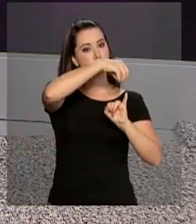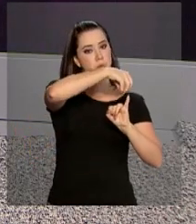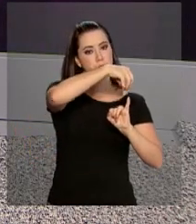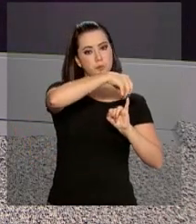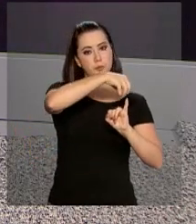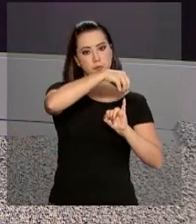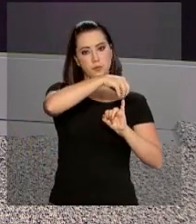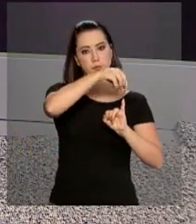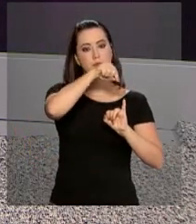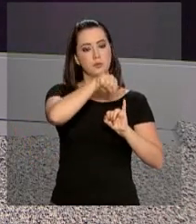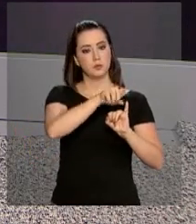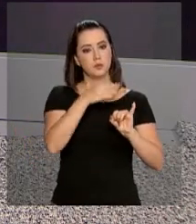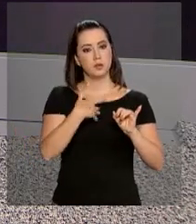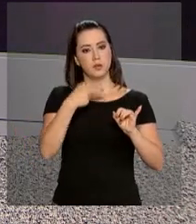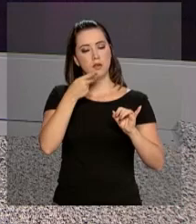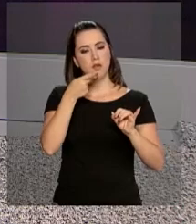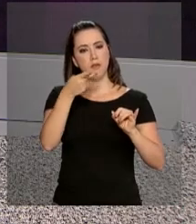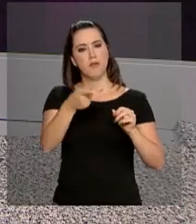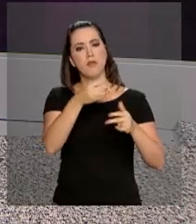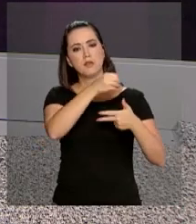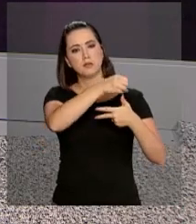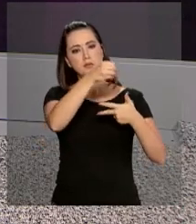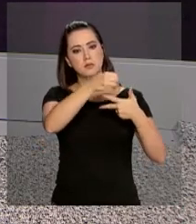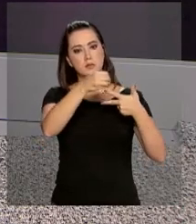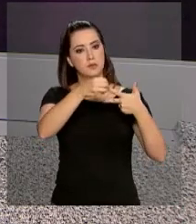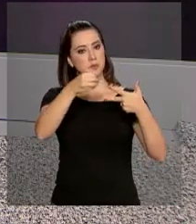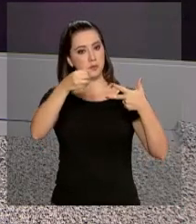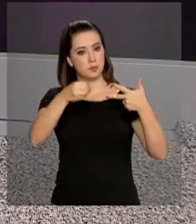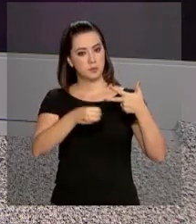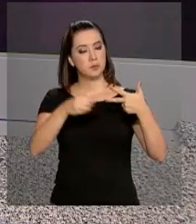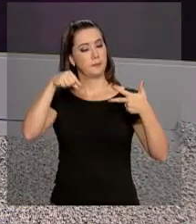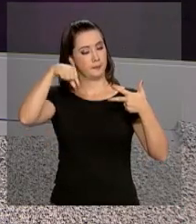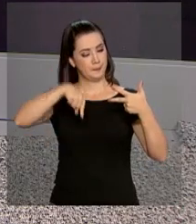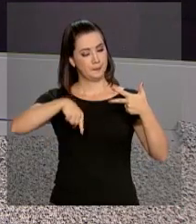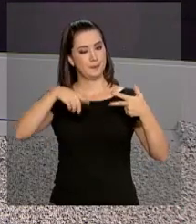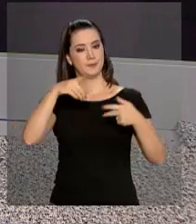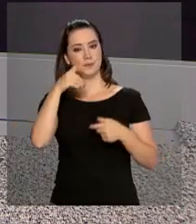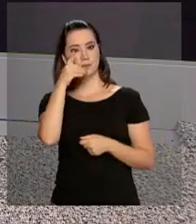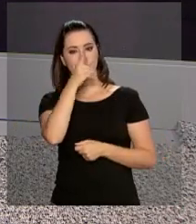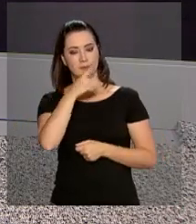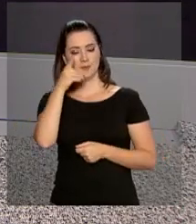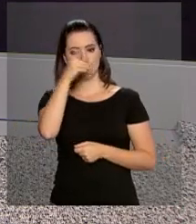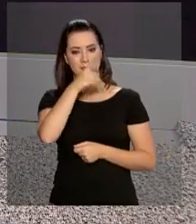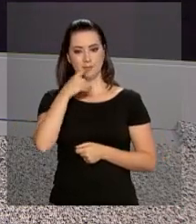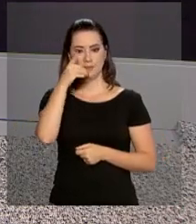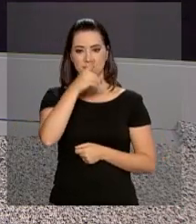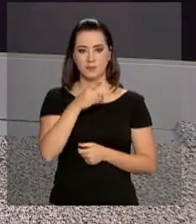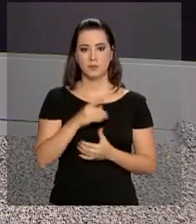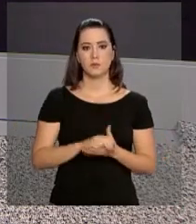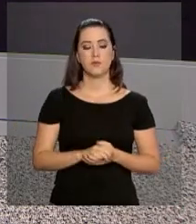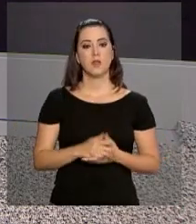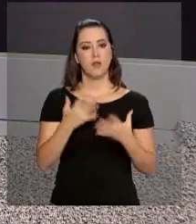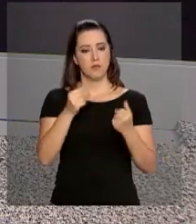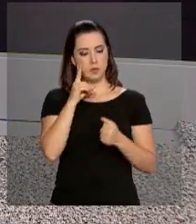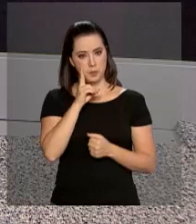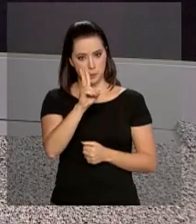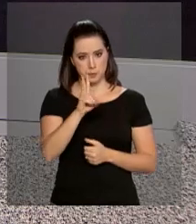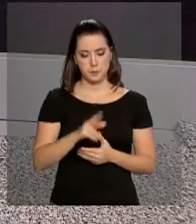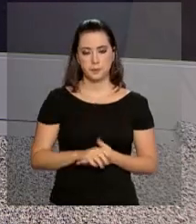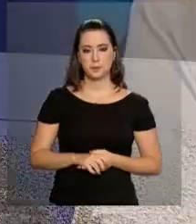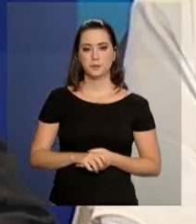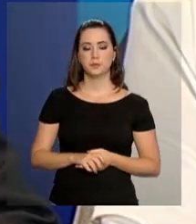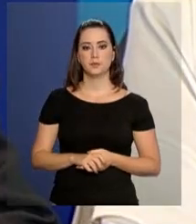de estudos e pesquisas educacionais anísio teixeira inep sobre a prova do enem deste domingo vamos